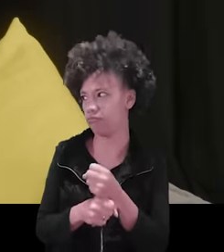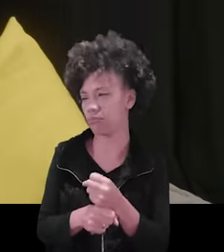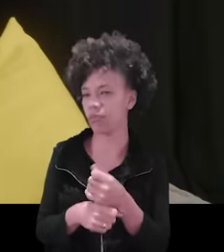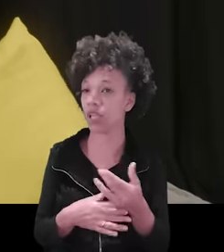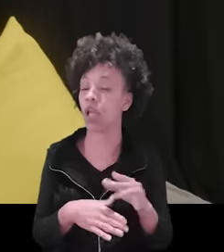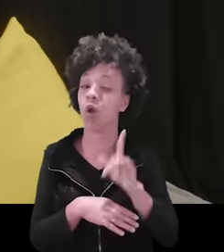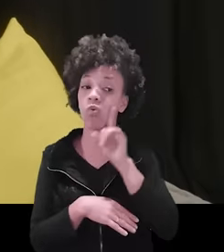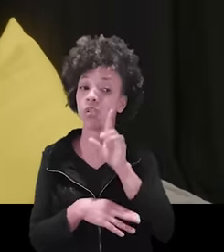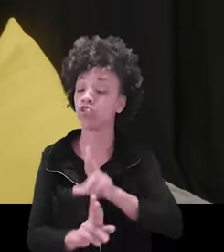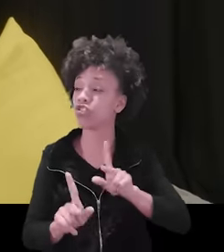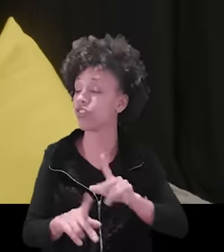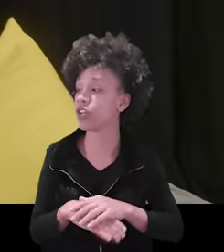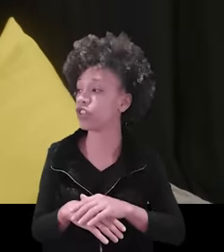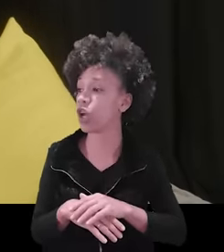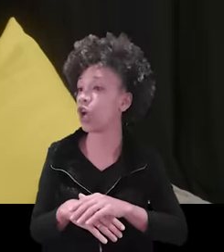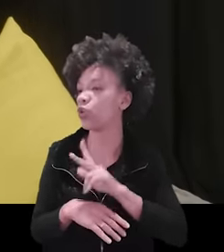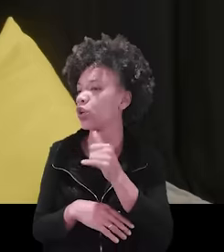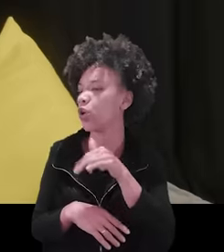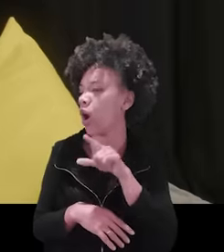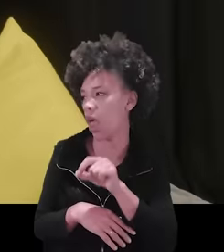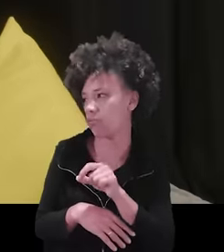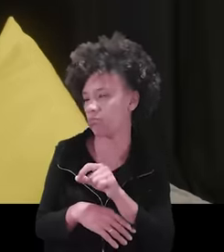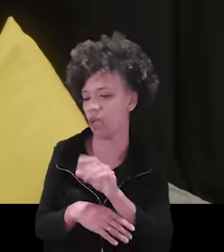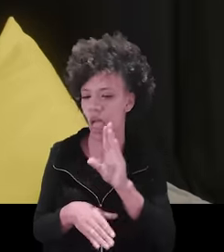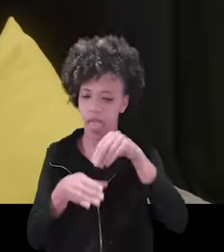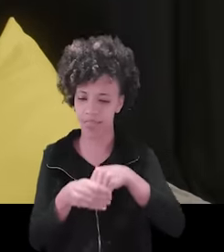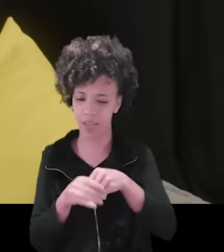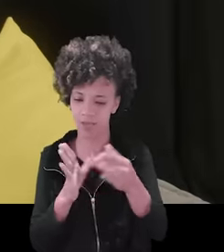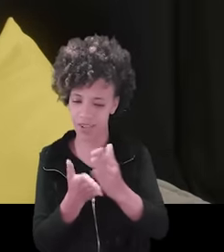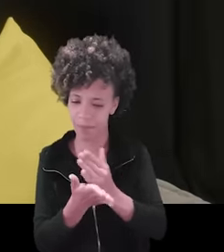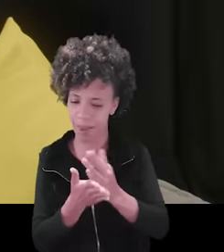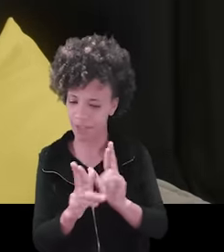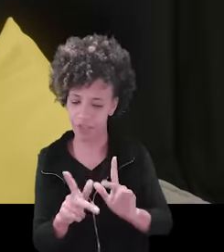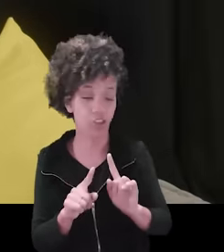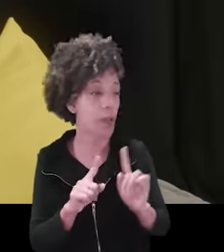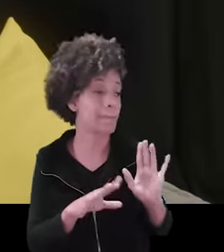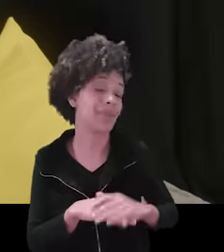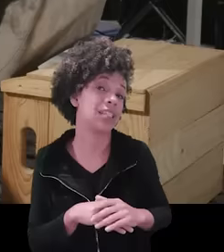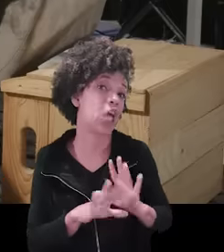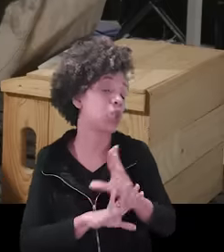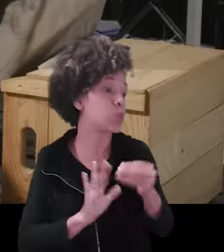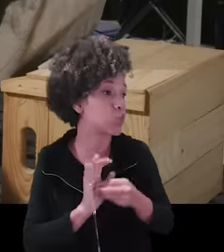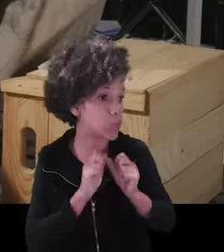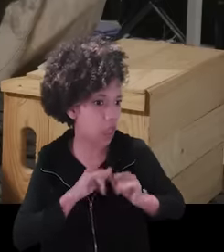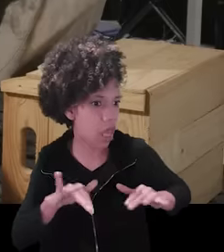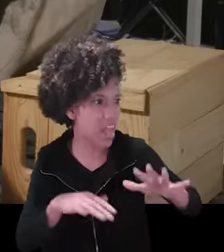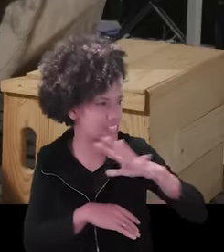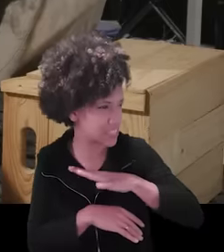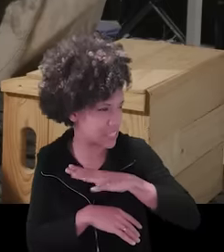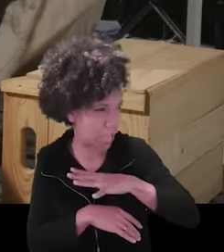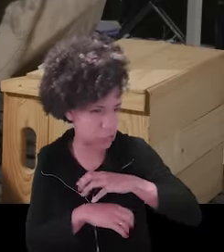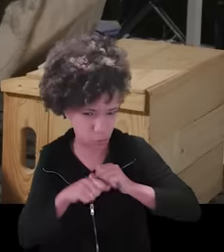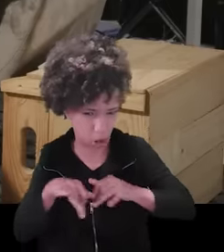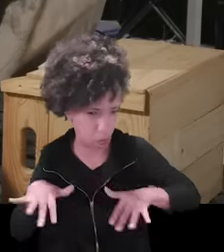e aí é um Estados Unidos diferente do que Orlando cyril rolando um Asus dentro Estados Unidos não eu acho que assim tudo que é grande